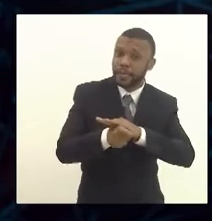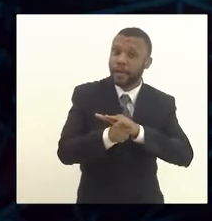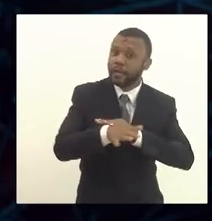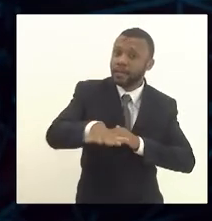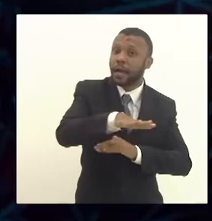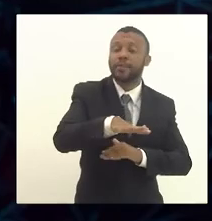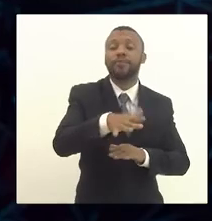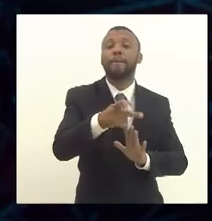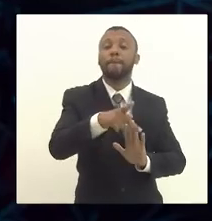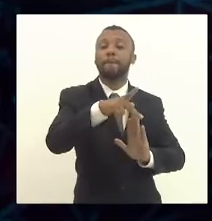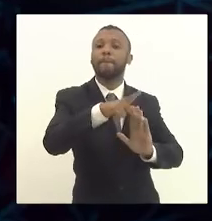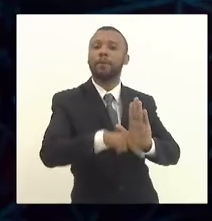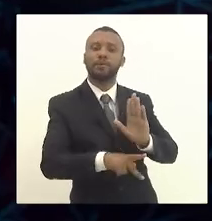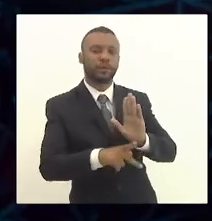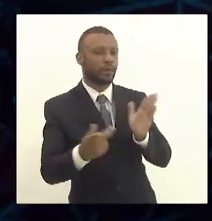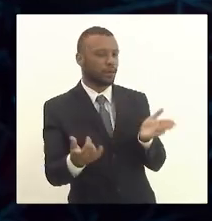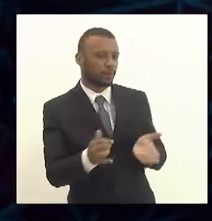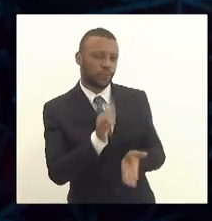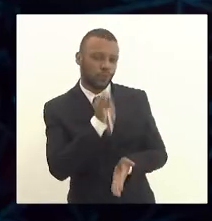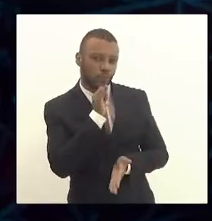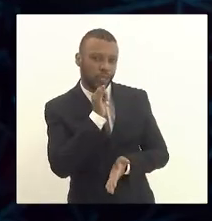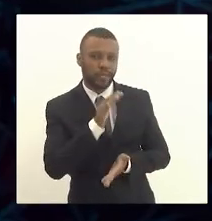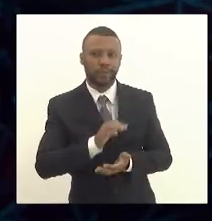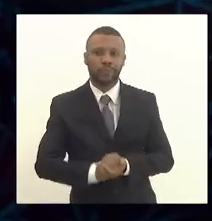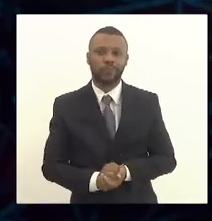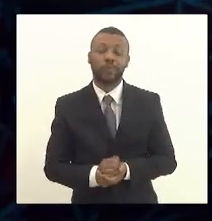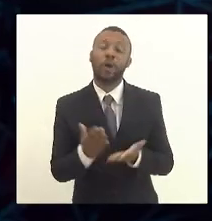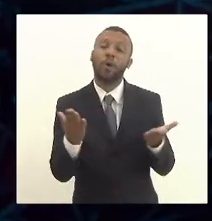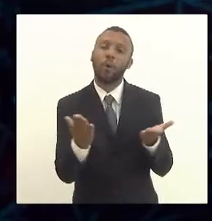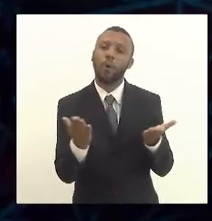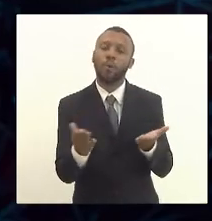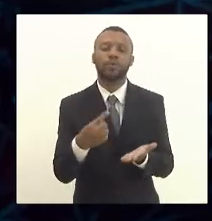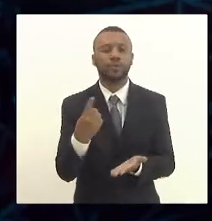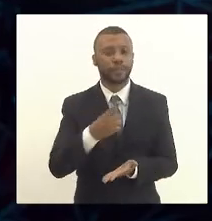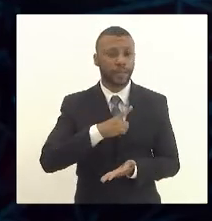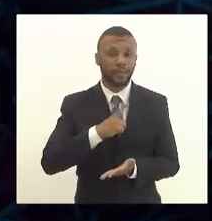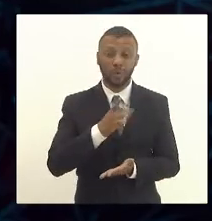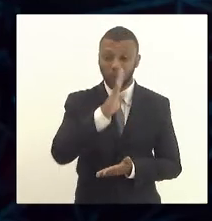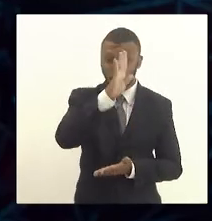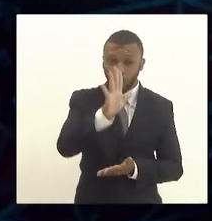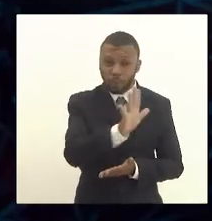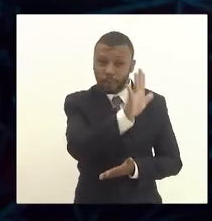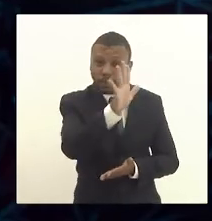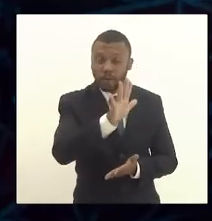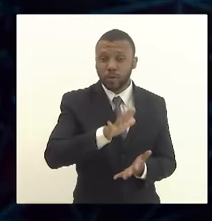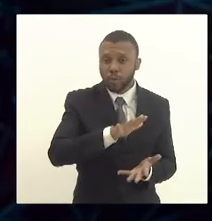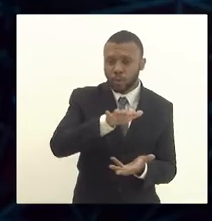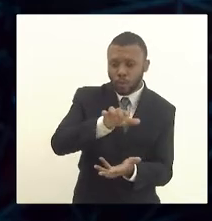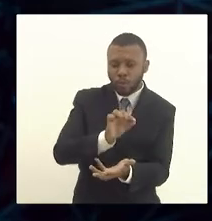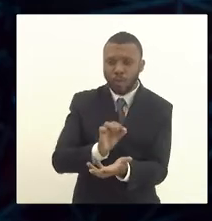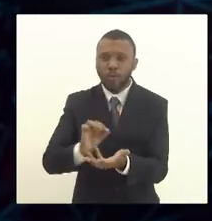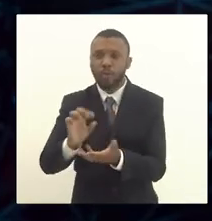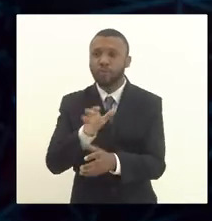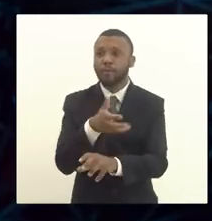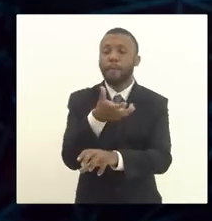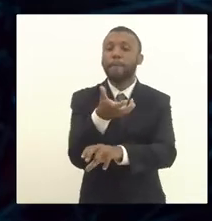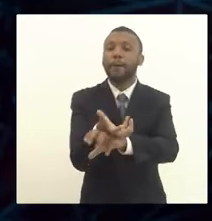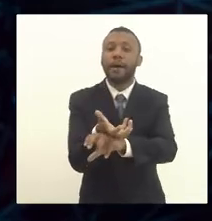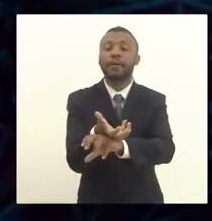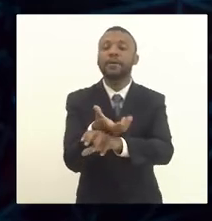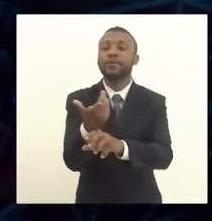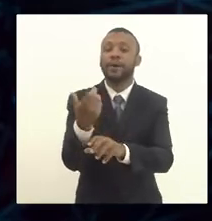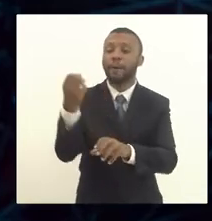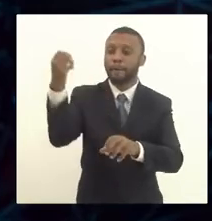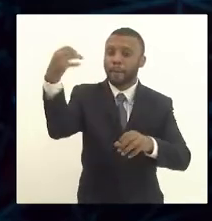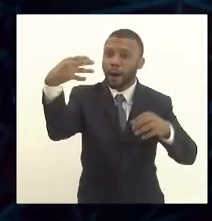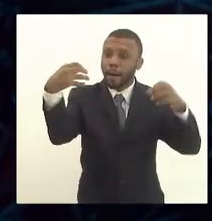o principal case que nós temos, sem dúvida, hoje, no Brasil e no mundo, posso dizer, são os parques de iluminação pública 5G. E eu vou tomar